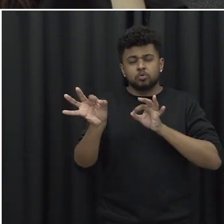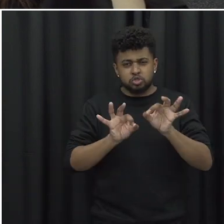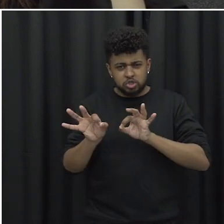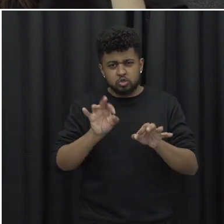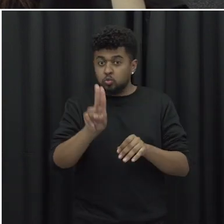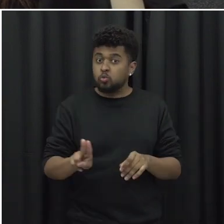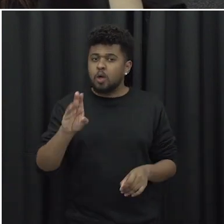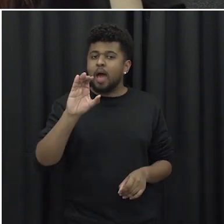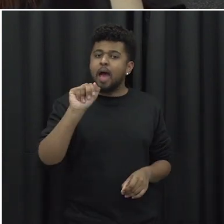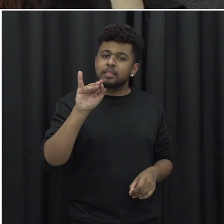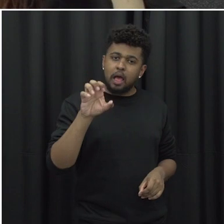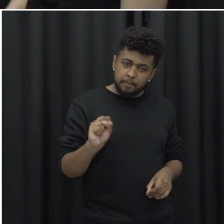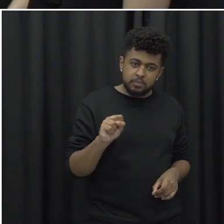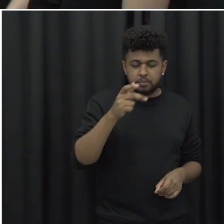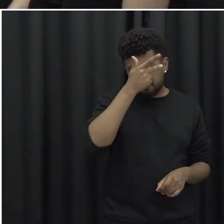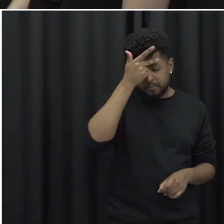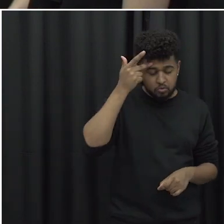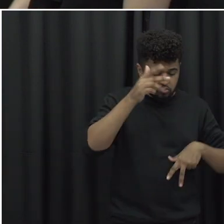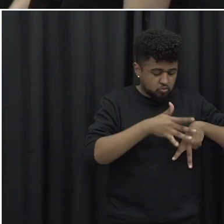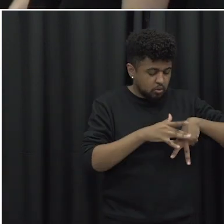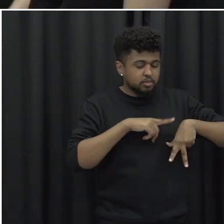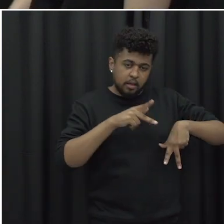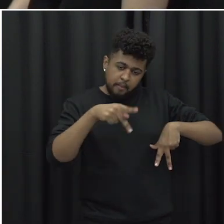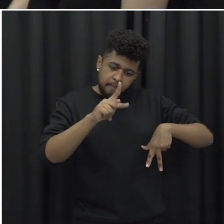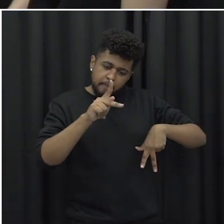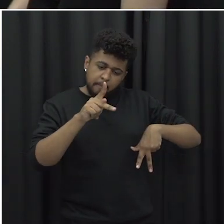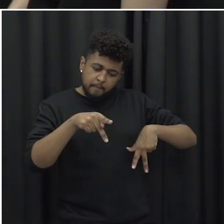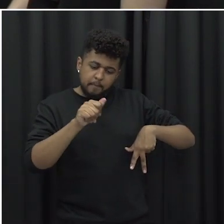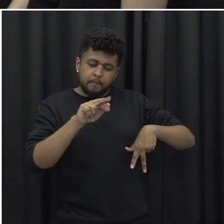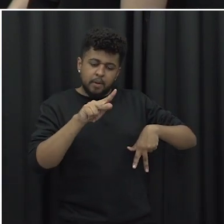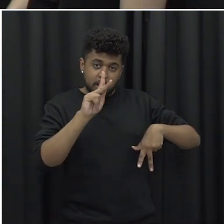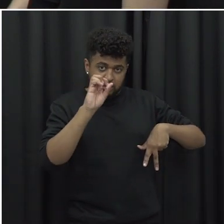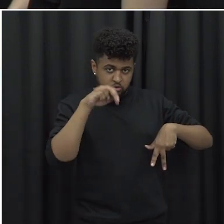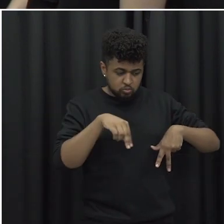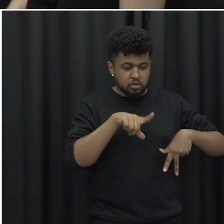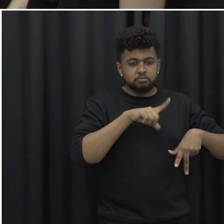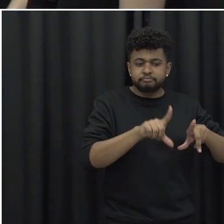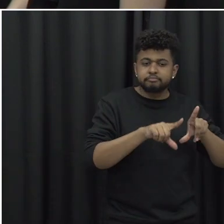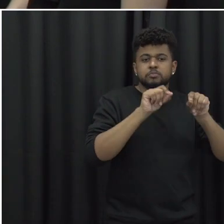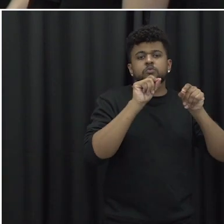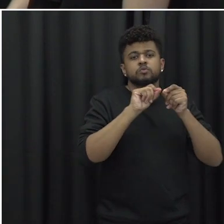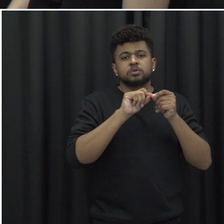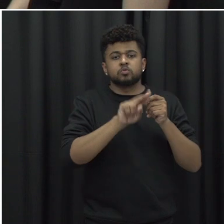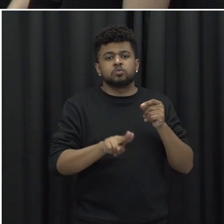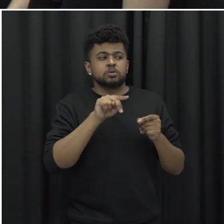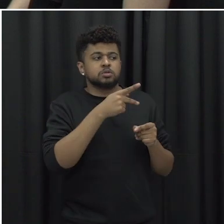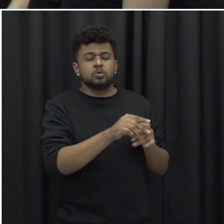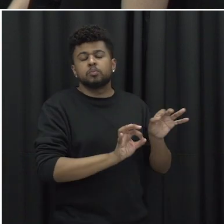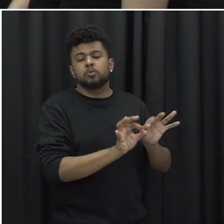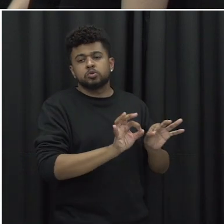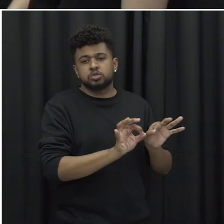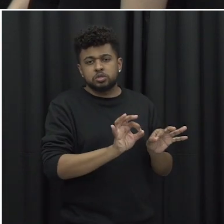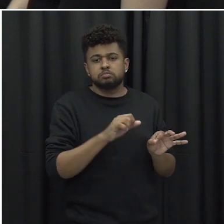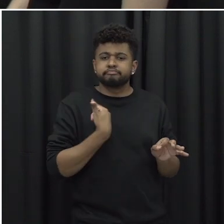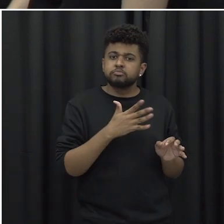canabidiol para os pacientes com Parkinson, para a gente fazer uma seleção deles para poder utilizar para o projeto dela. E a gente foi até